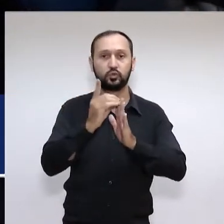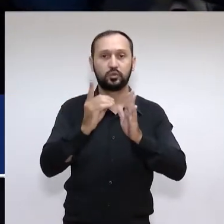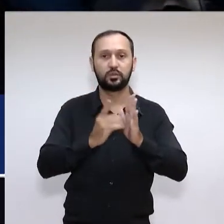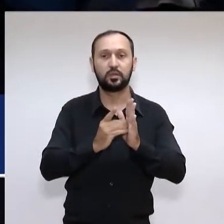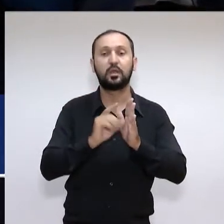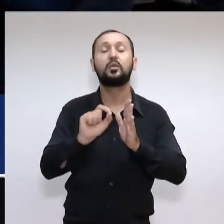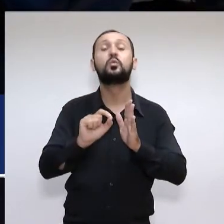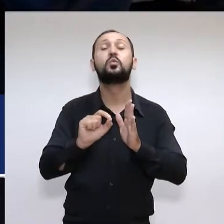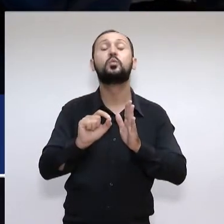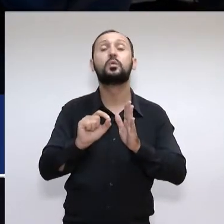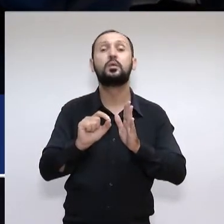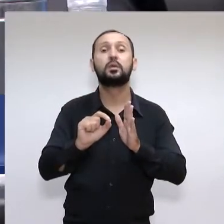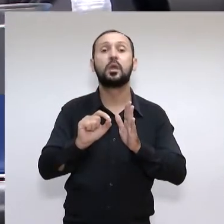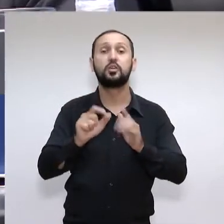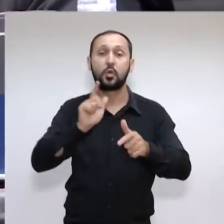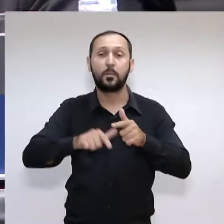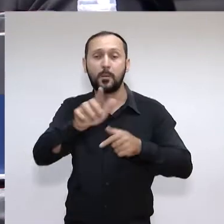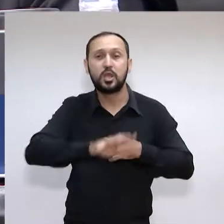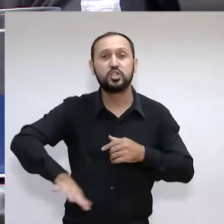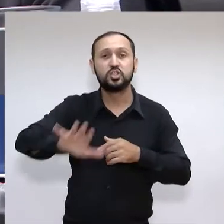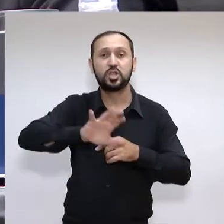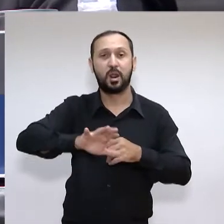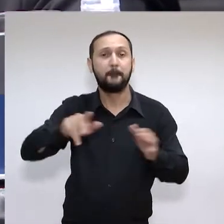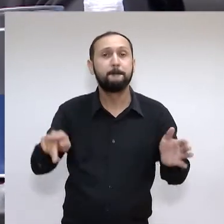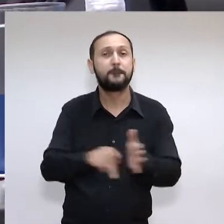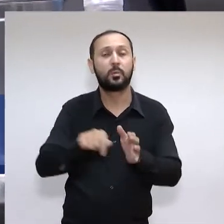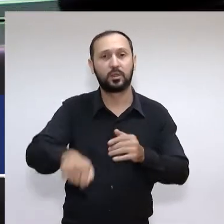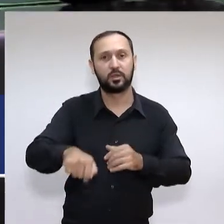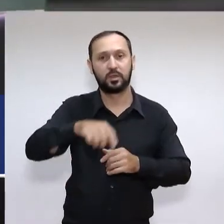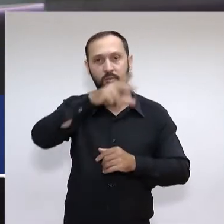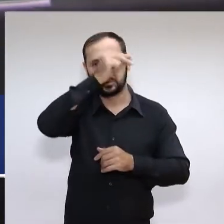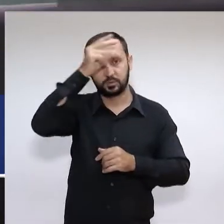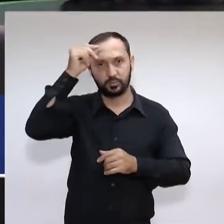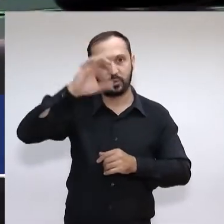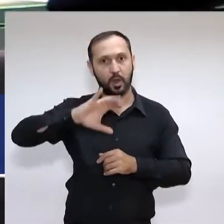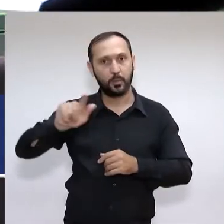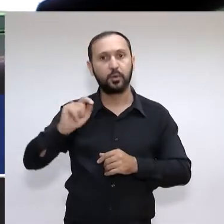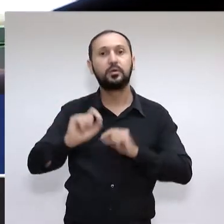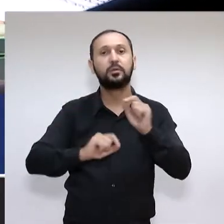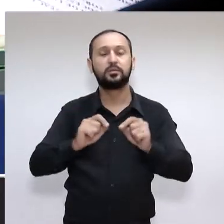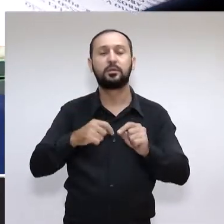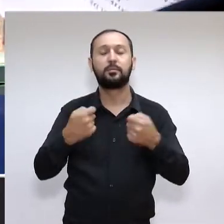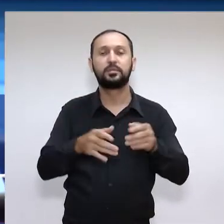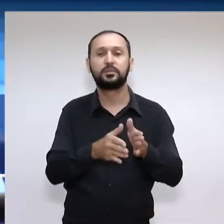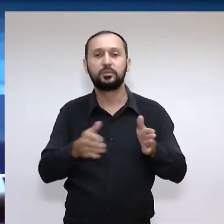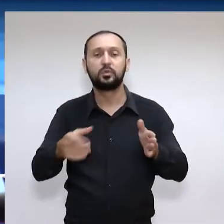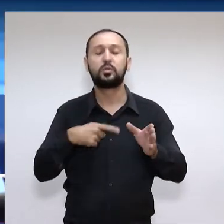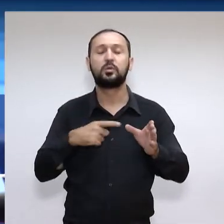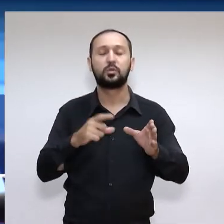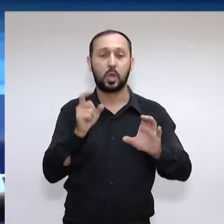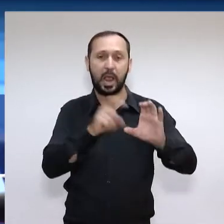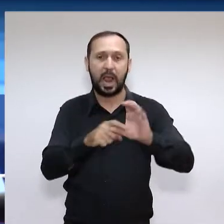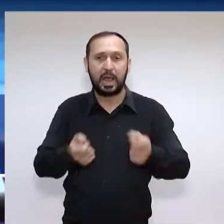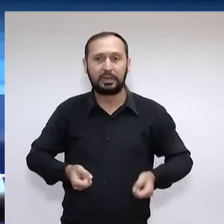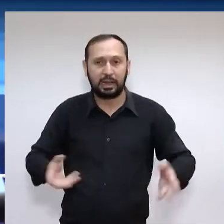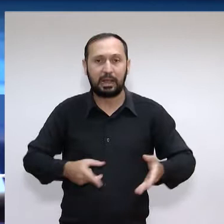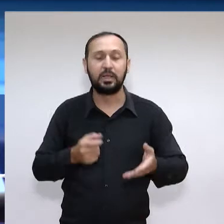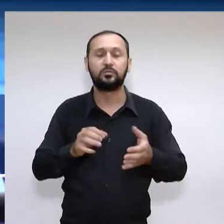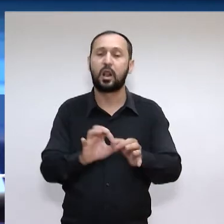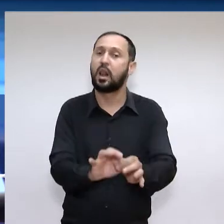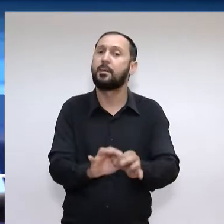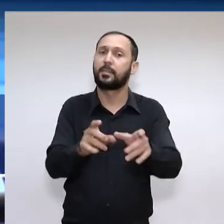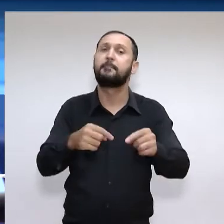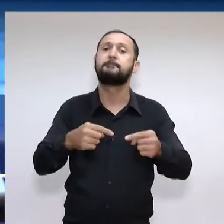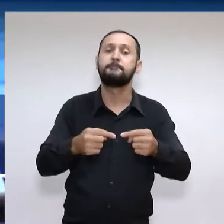de calamidade pública solicitado pela Prefeitura de Campo Grande. Ele permite uma flexibilidade maior dos gastos dentro do orçamento